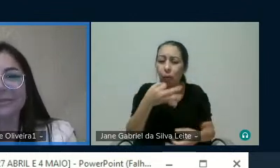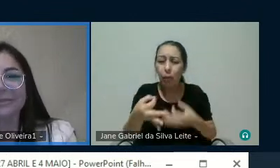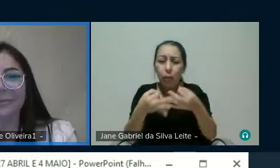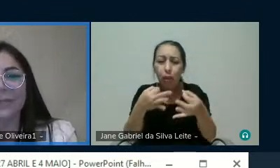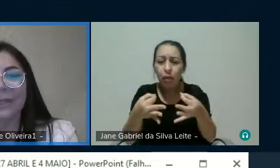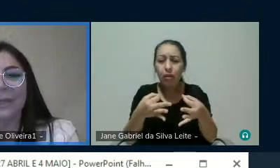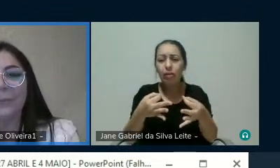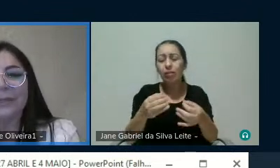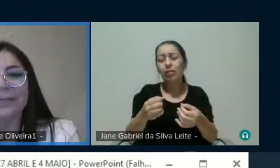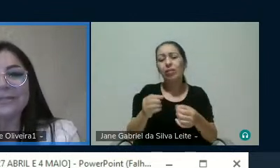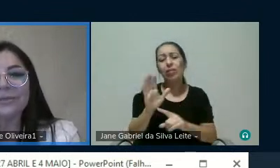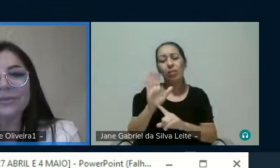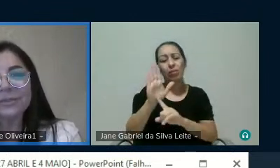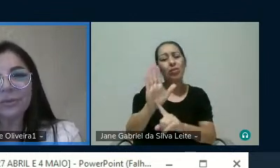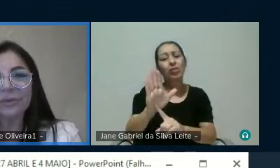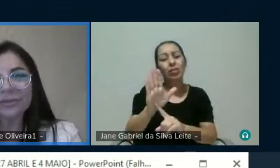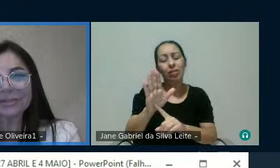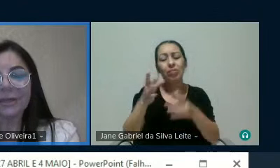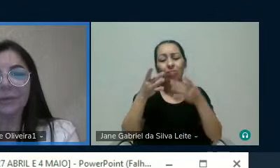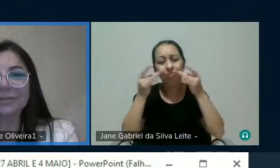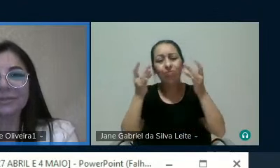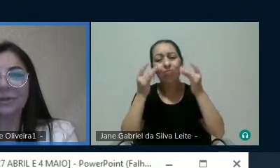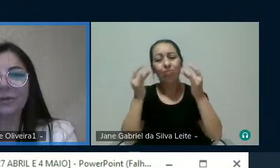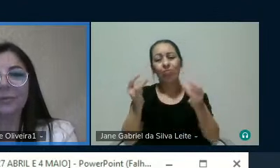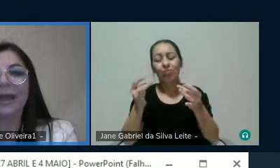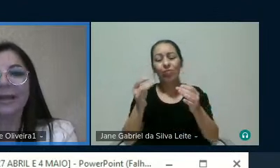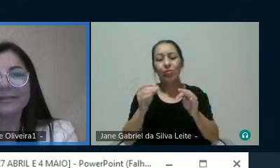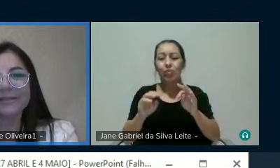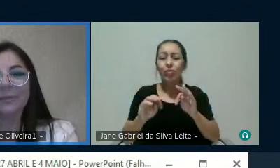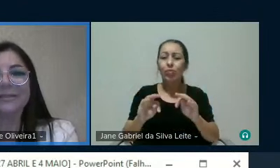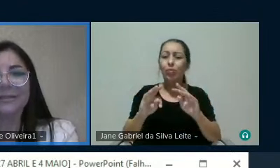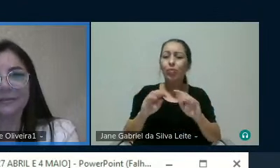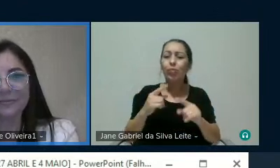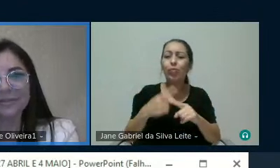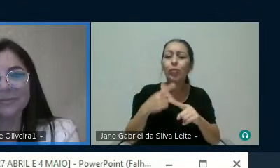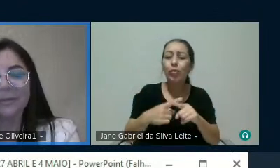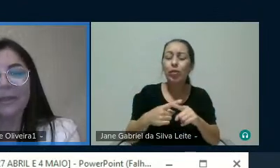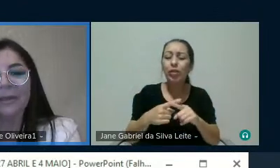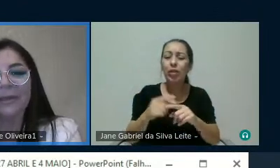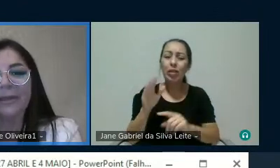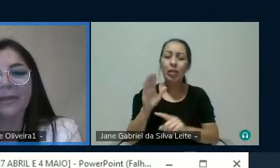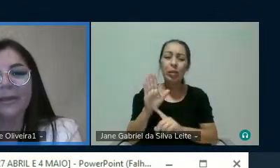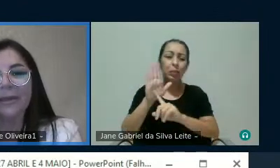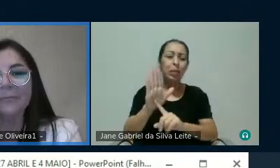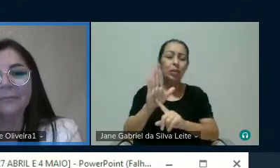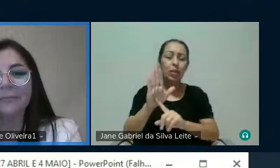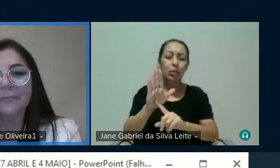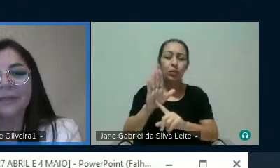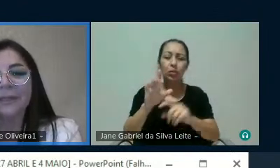alguma situação, porque eles usam todos os recursos corporais e expressivos